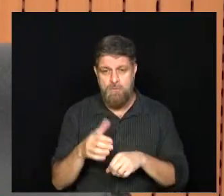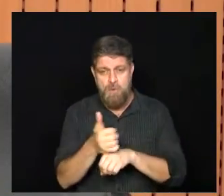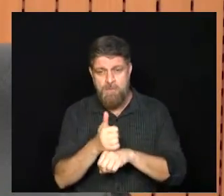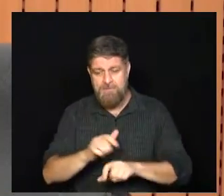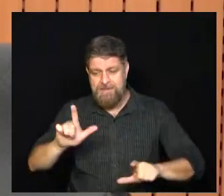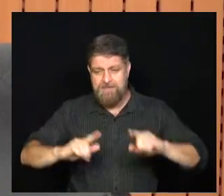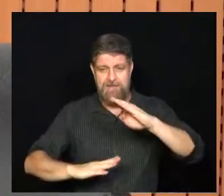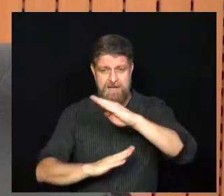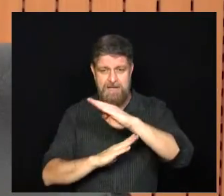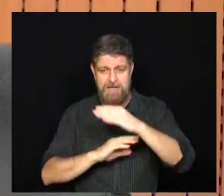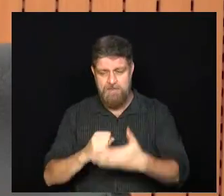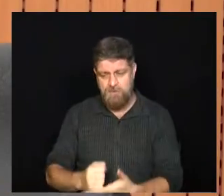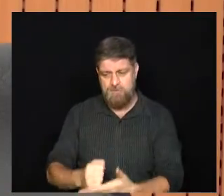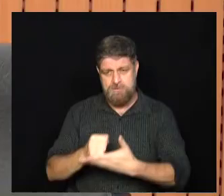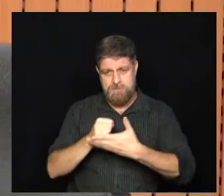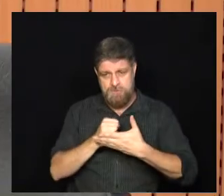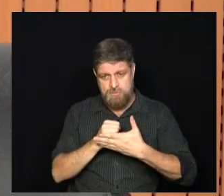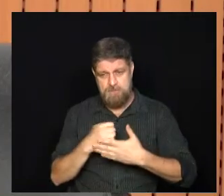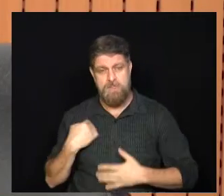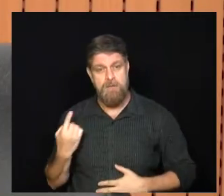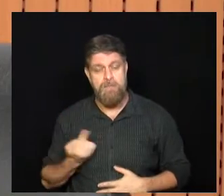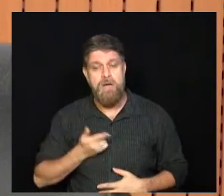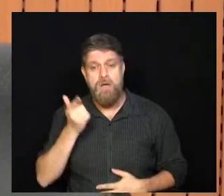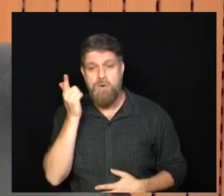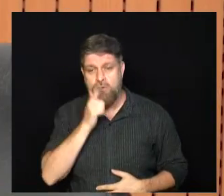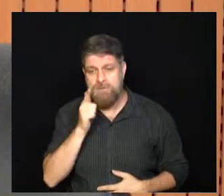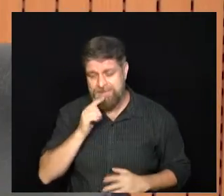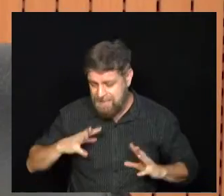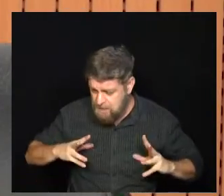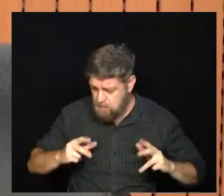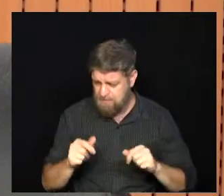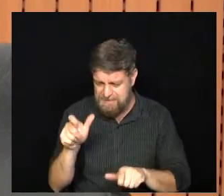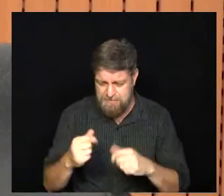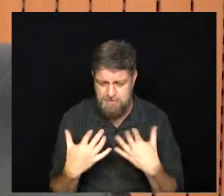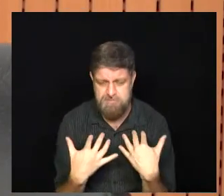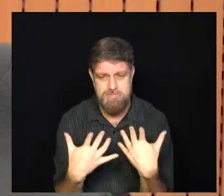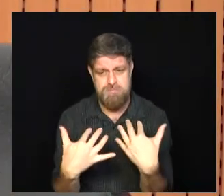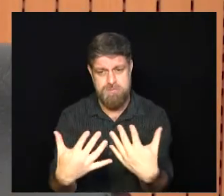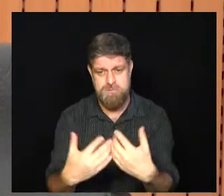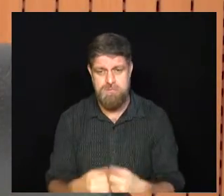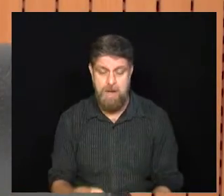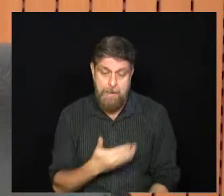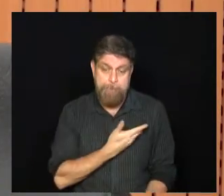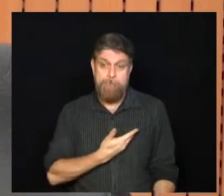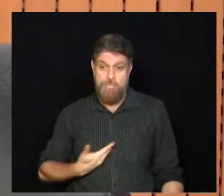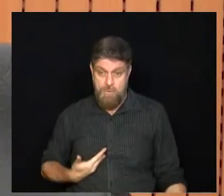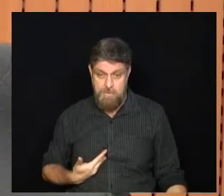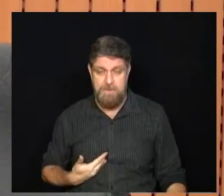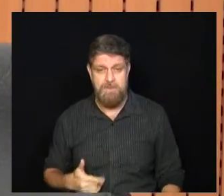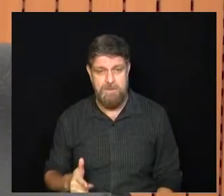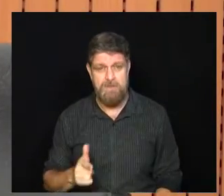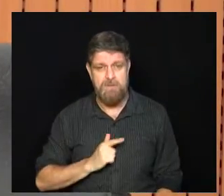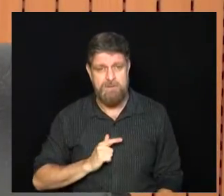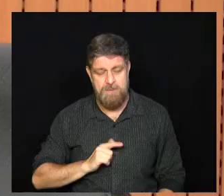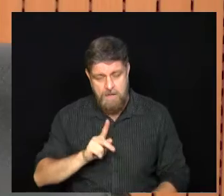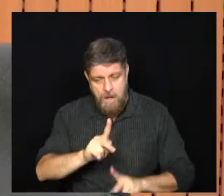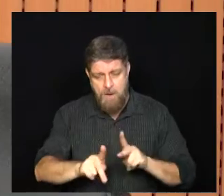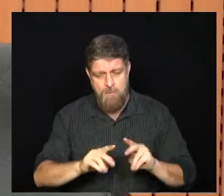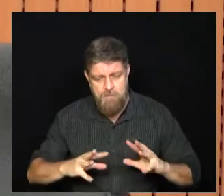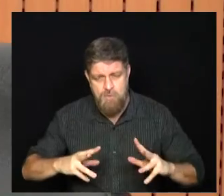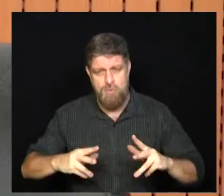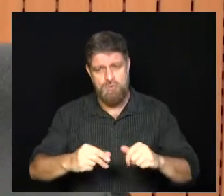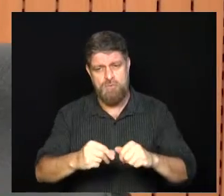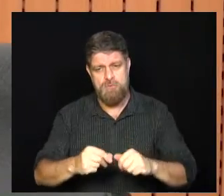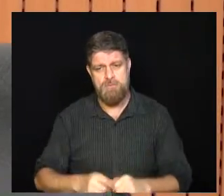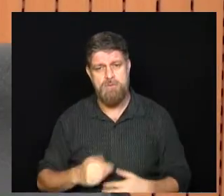equipe que nos ajuda, auxilia aqui, para que chegue a todas as pessoas essa audiência, já que ela é pública, então chega ao todo o público, é uma audiência.